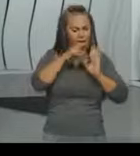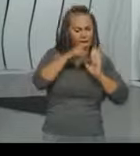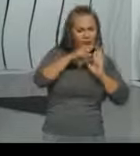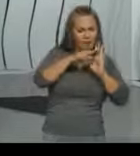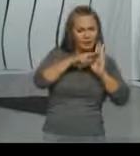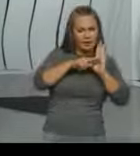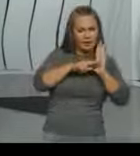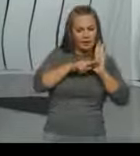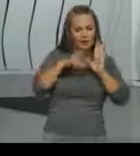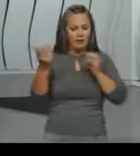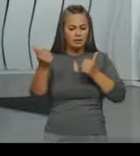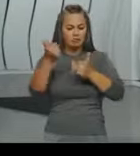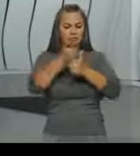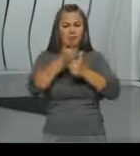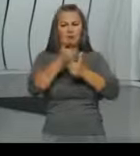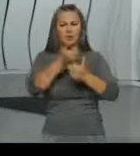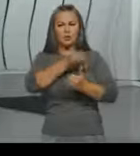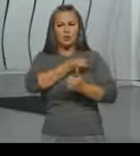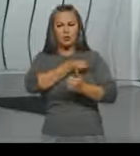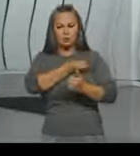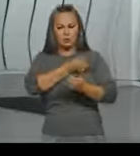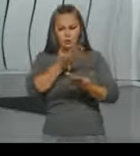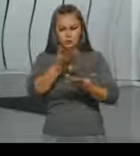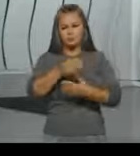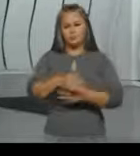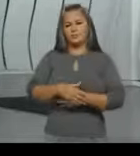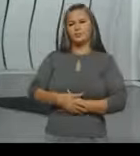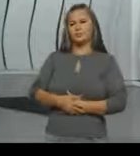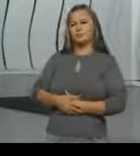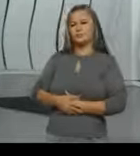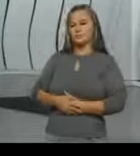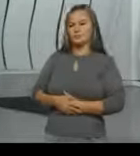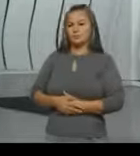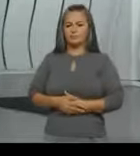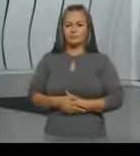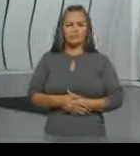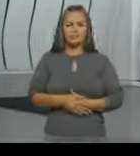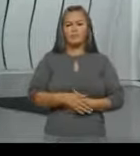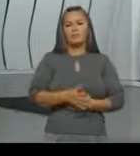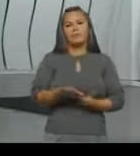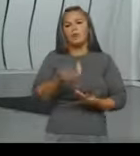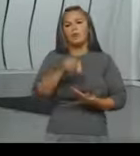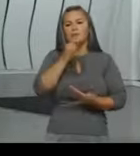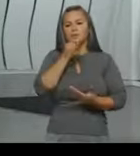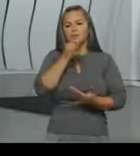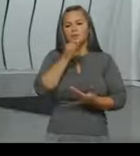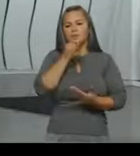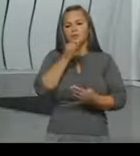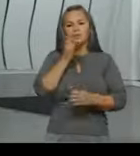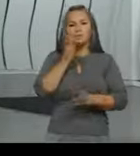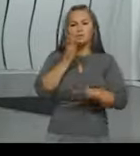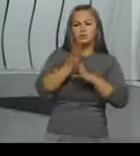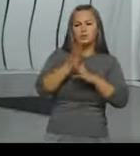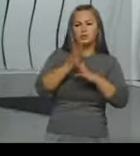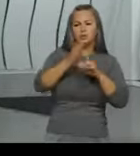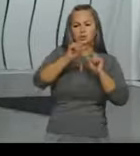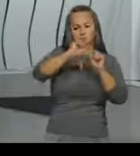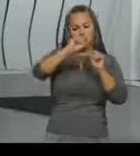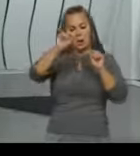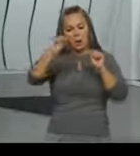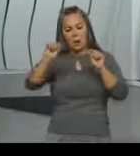de um círculo, por exemplo, quantas voltas que tal roldana dá, isso a gente vê muito lá na física, né? A gente vai